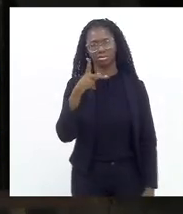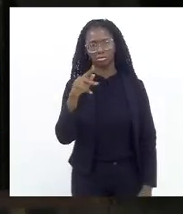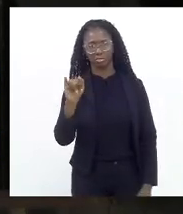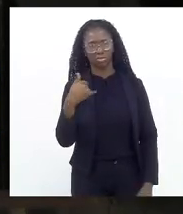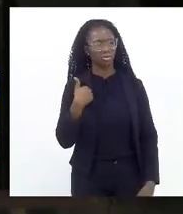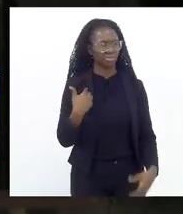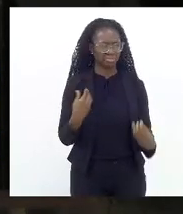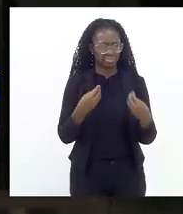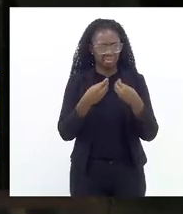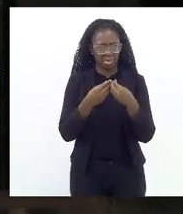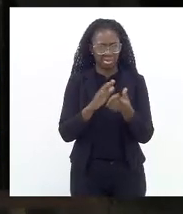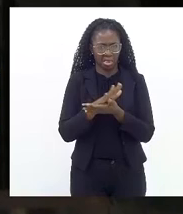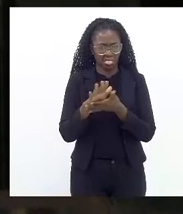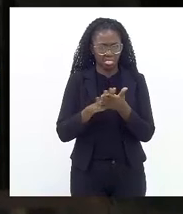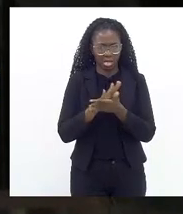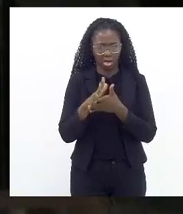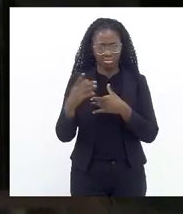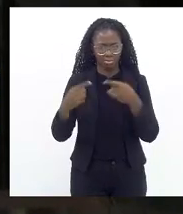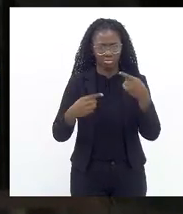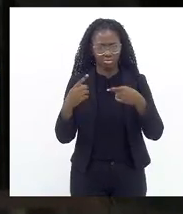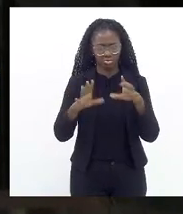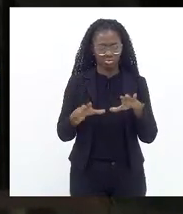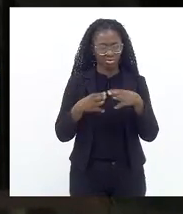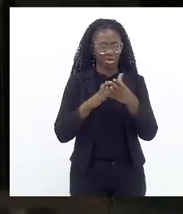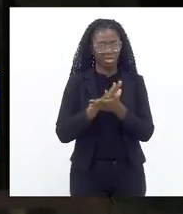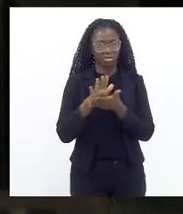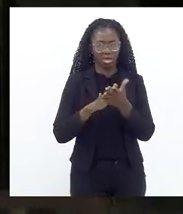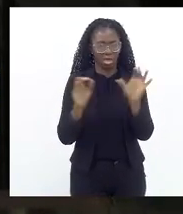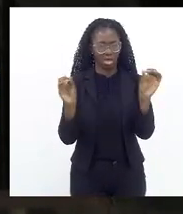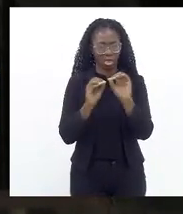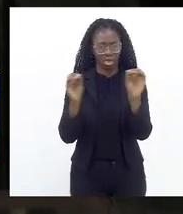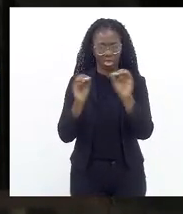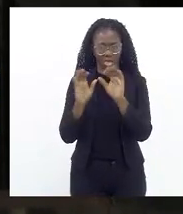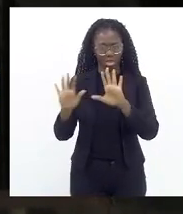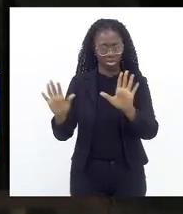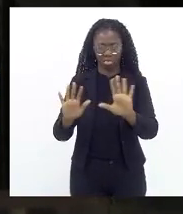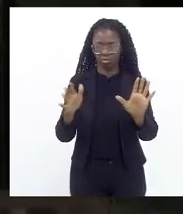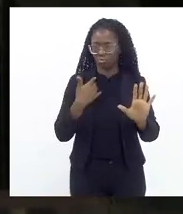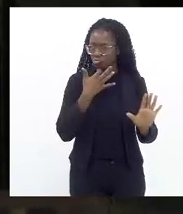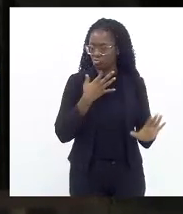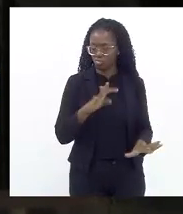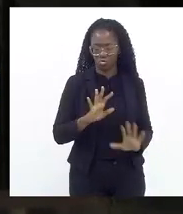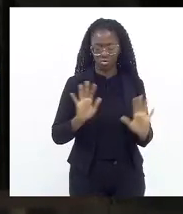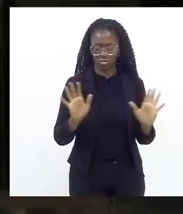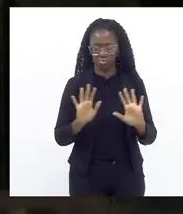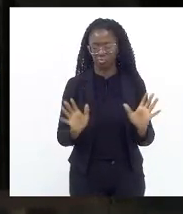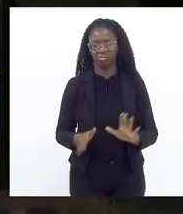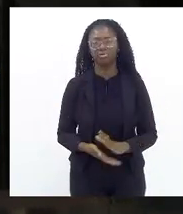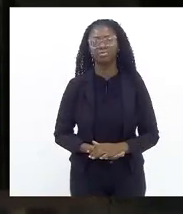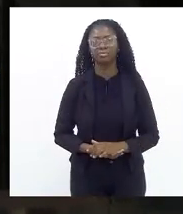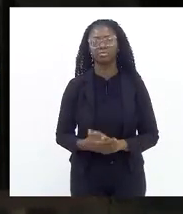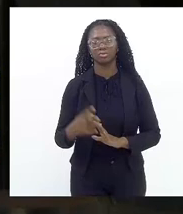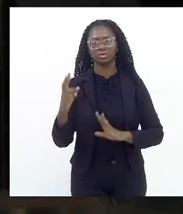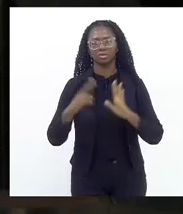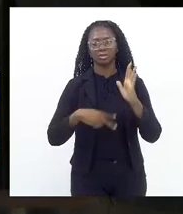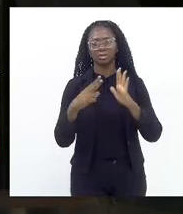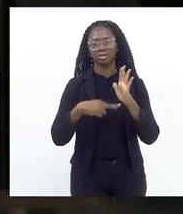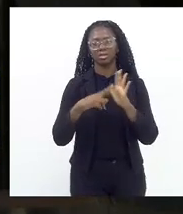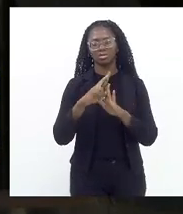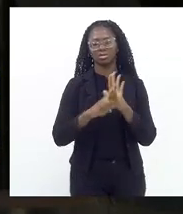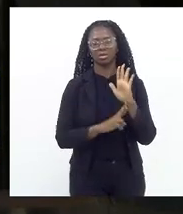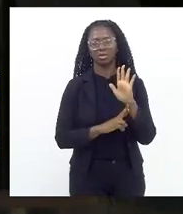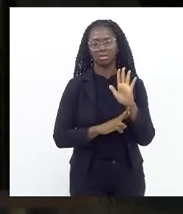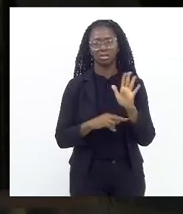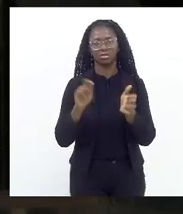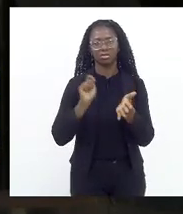proximidade política ou partidária com nenhum deles, com nenhuma delas, dessas figuras. Foi lido o relatório